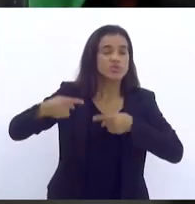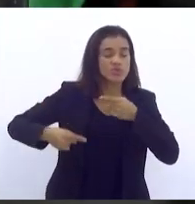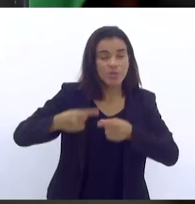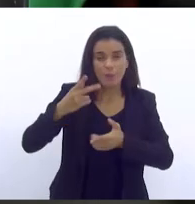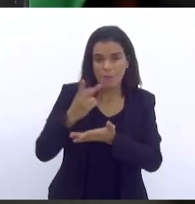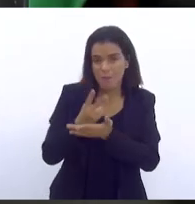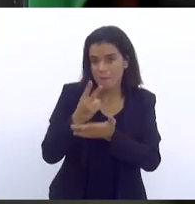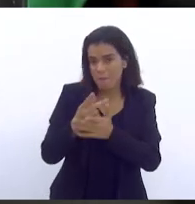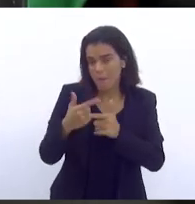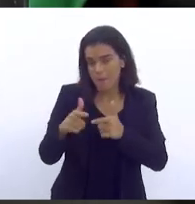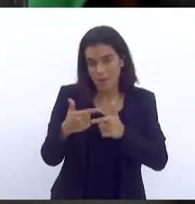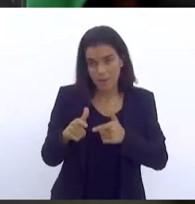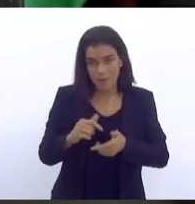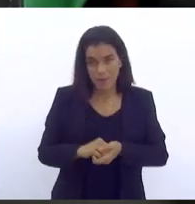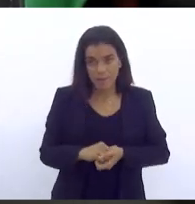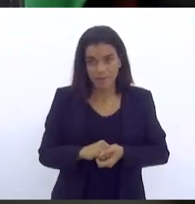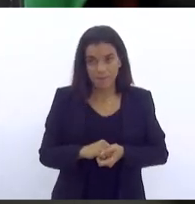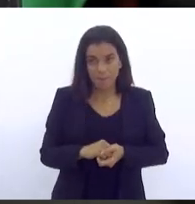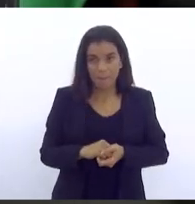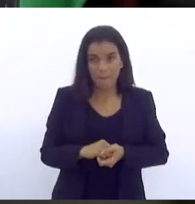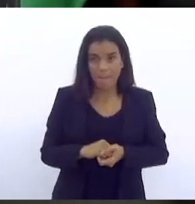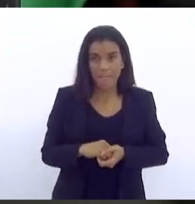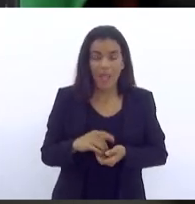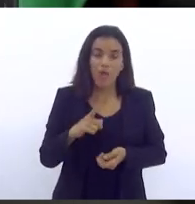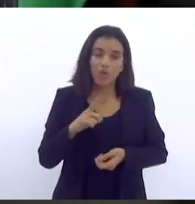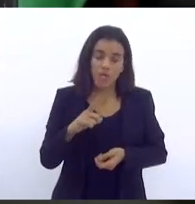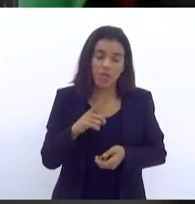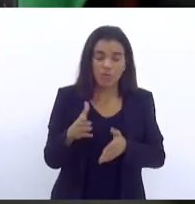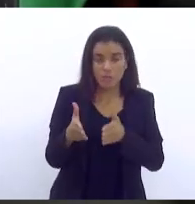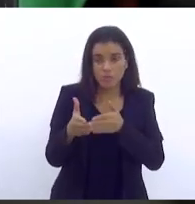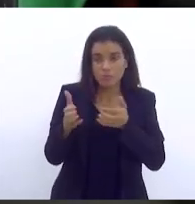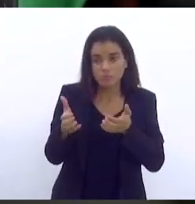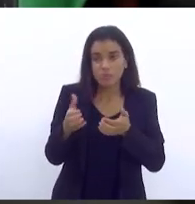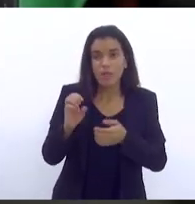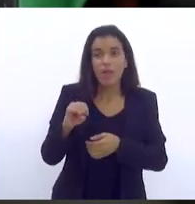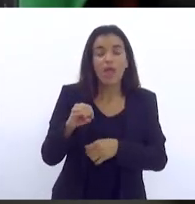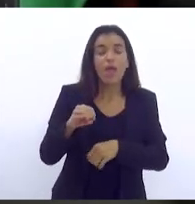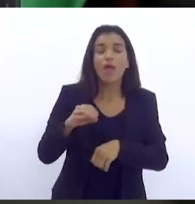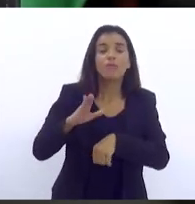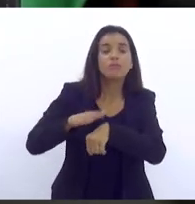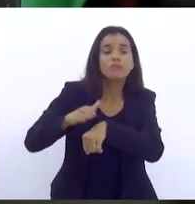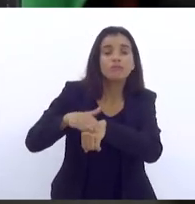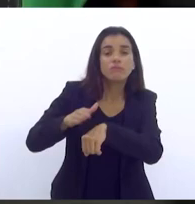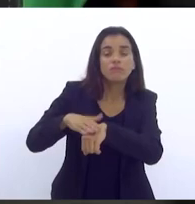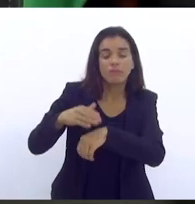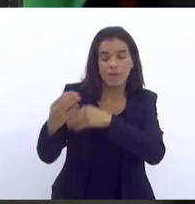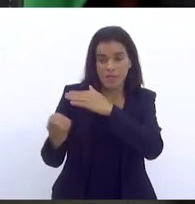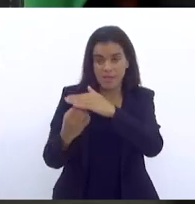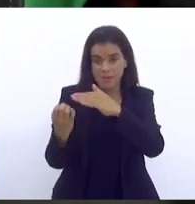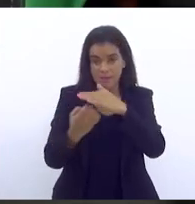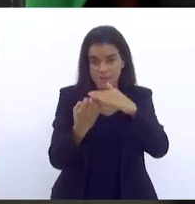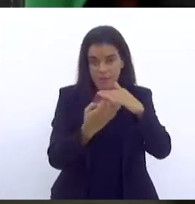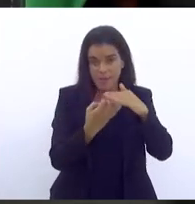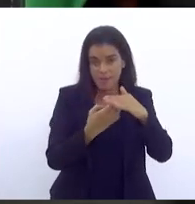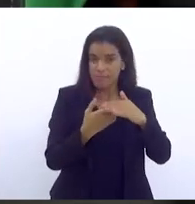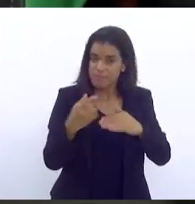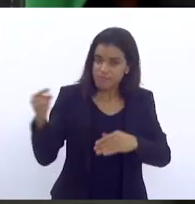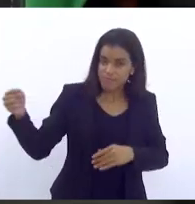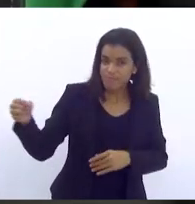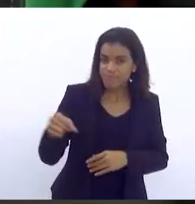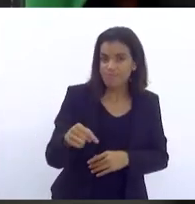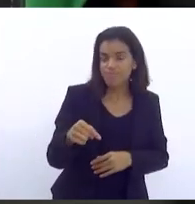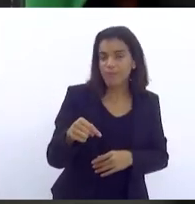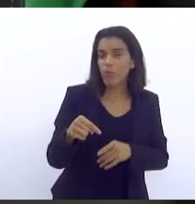problemática Então se tivermos que ter aqui um encaminhamento Central é a cobrança para que as empresas venham a